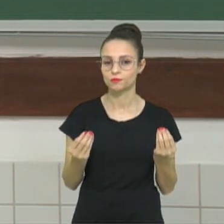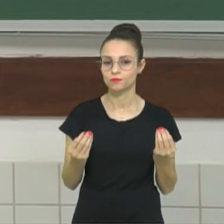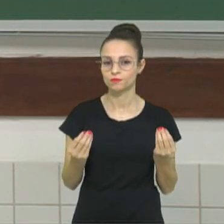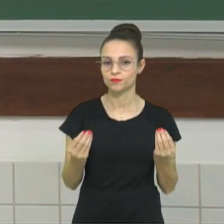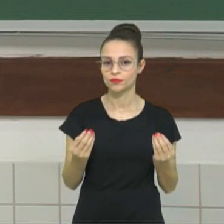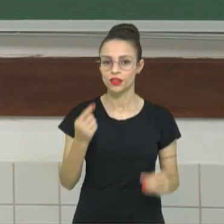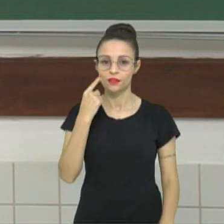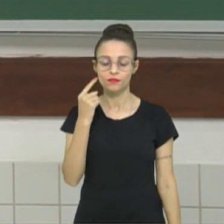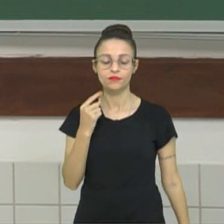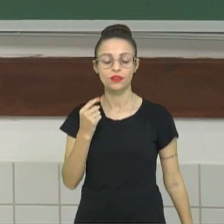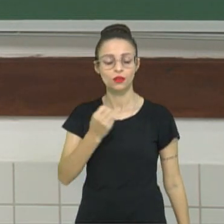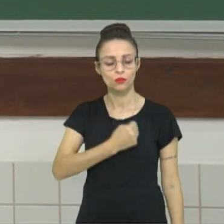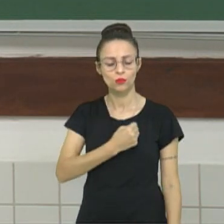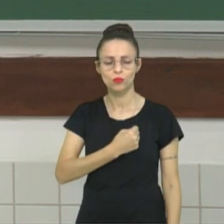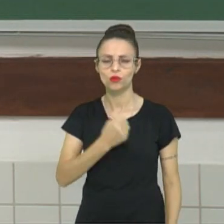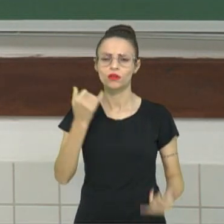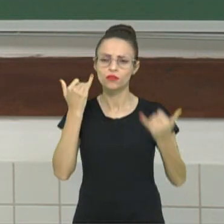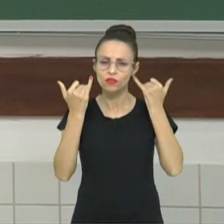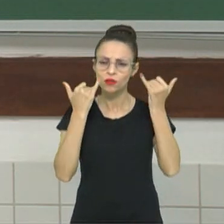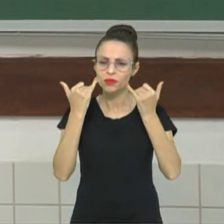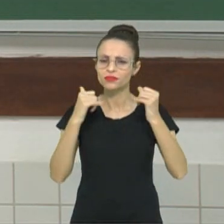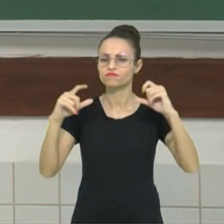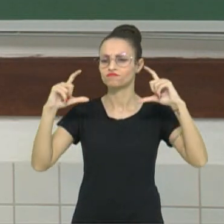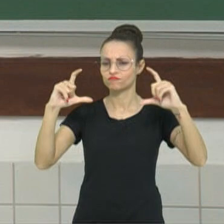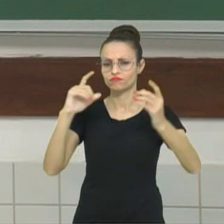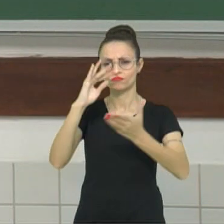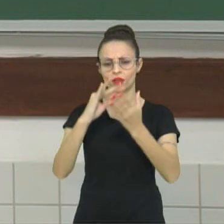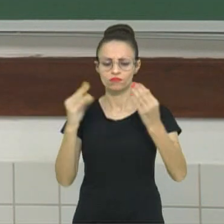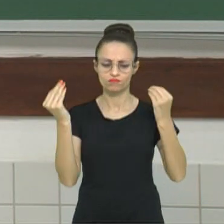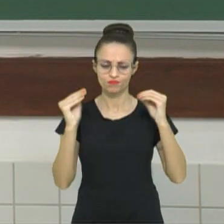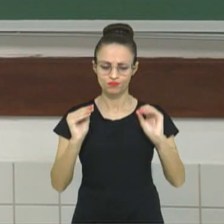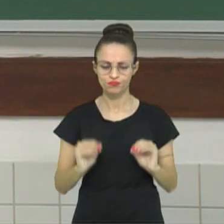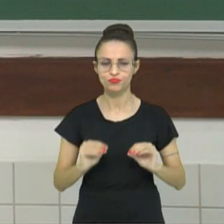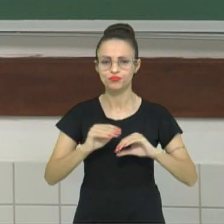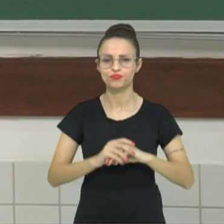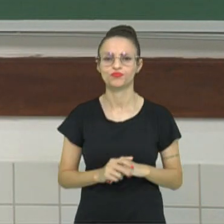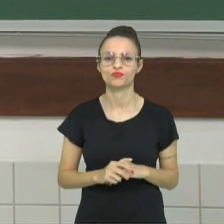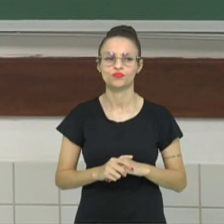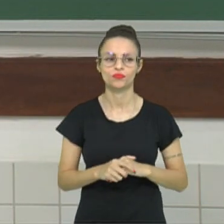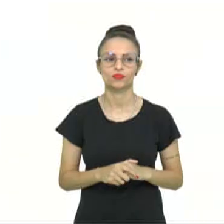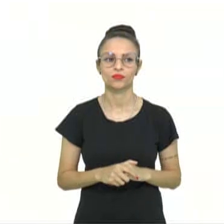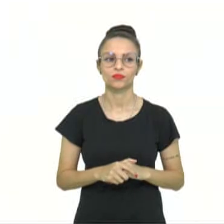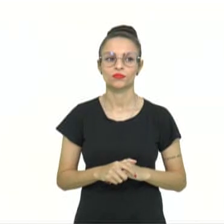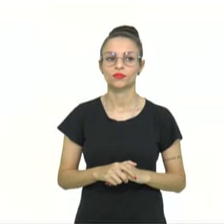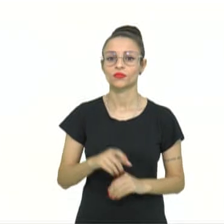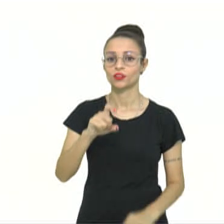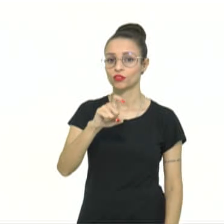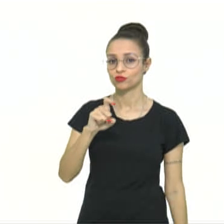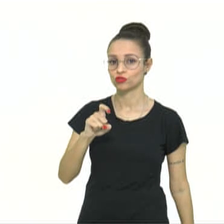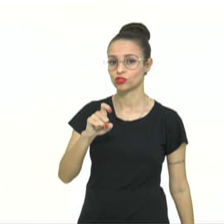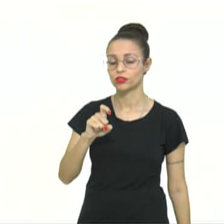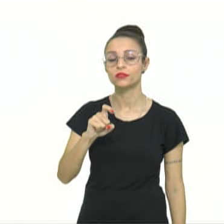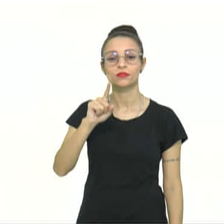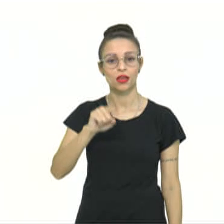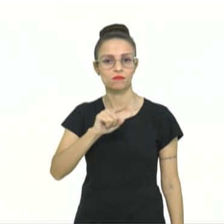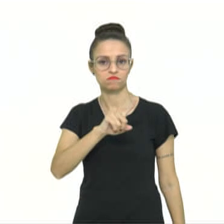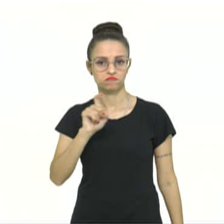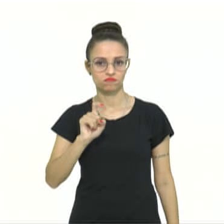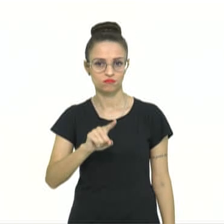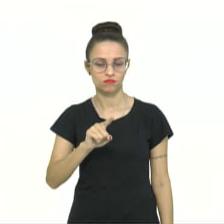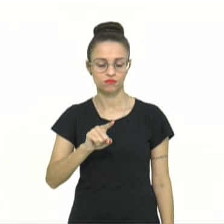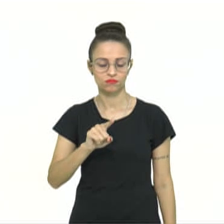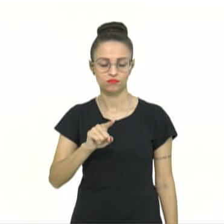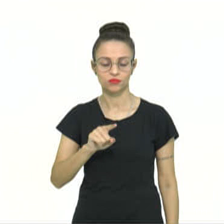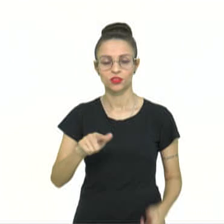os números, né, que ele me deu do problema e colocar aí, né? Então se veja lá que o x é o que ele está me pedindo